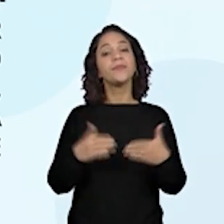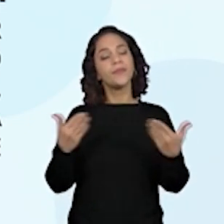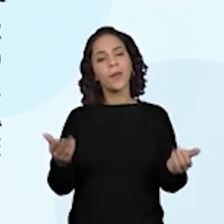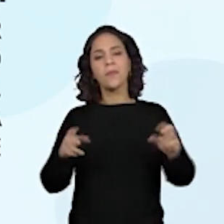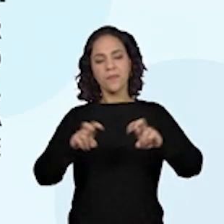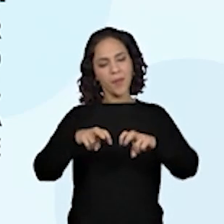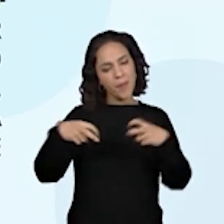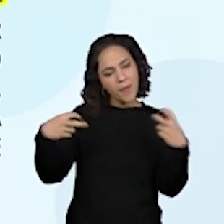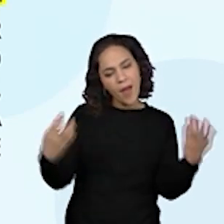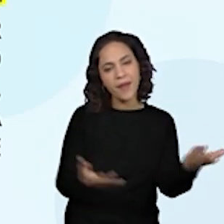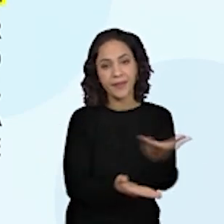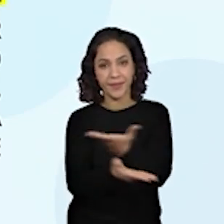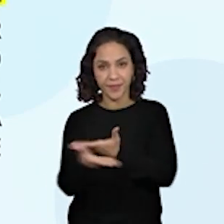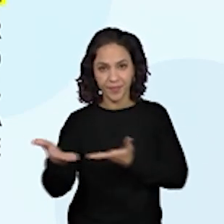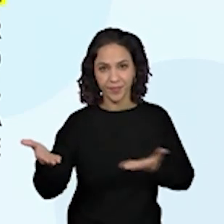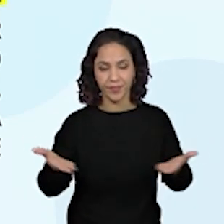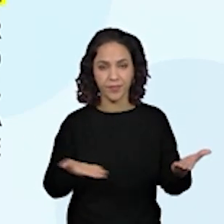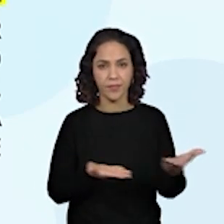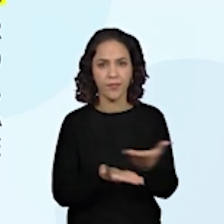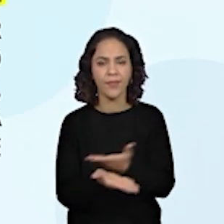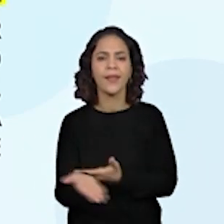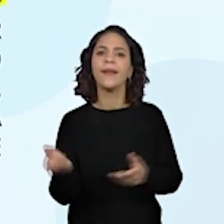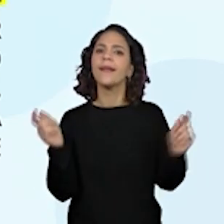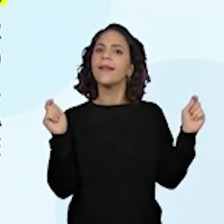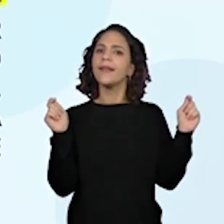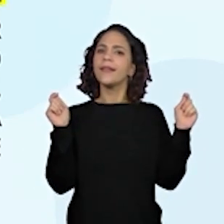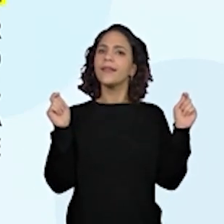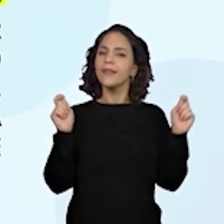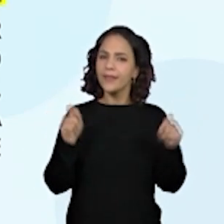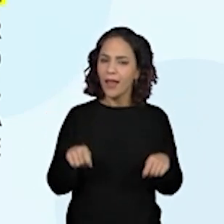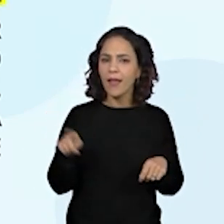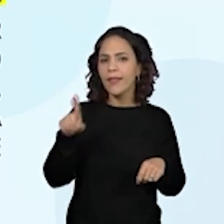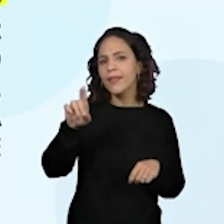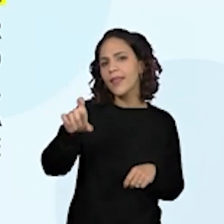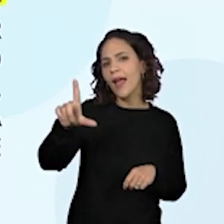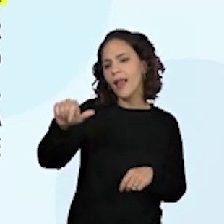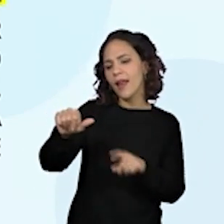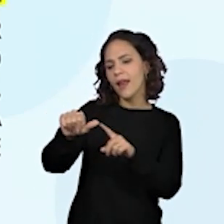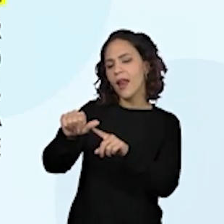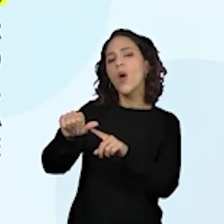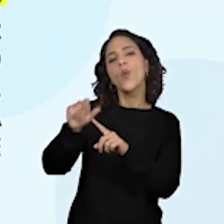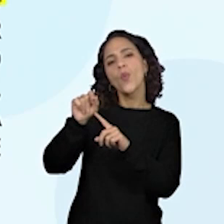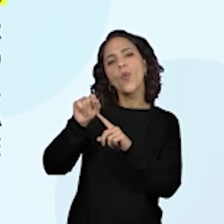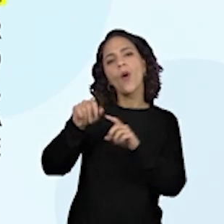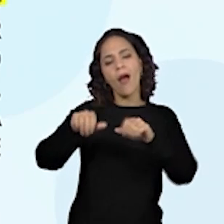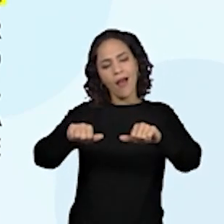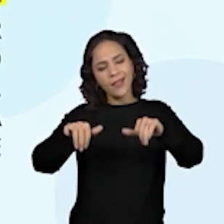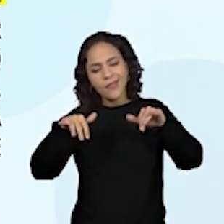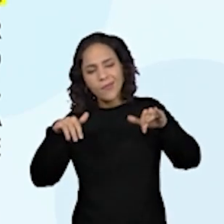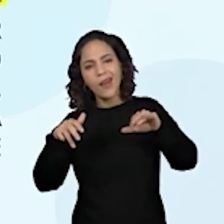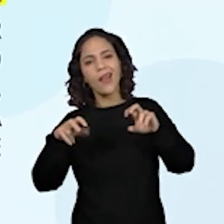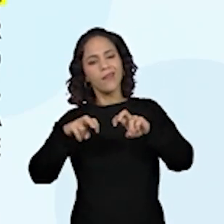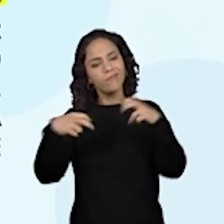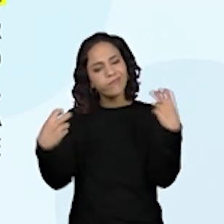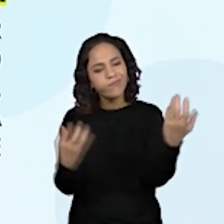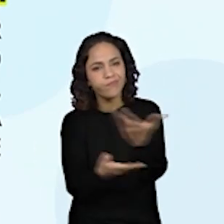Por meio dela, por meio da assembleia, estamos falando aqui. Por meio